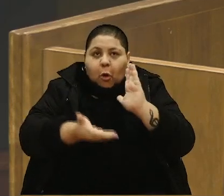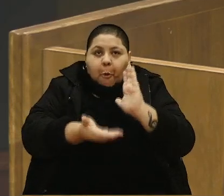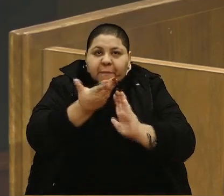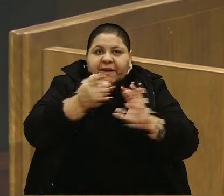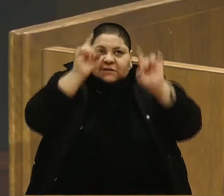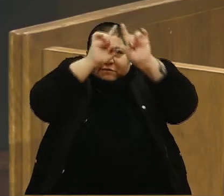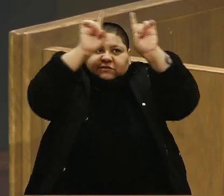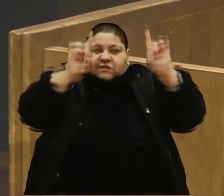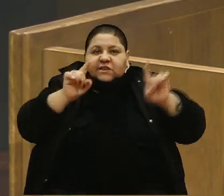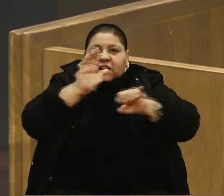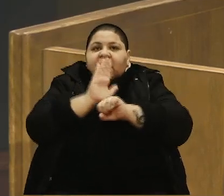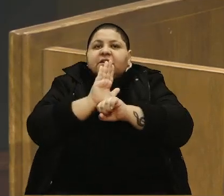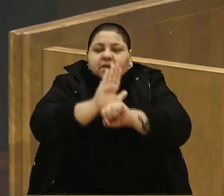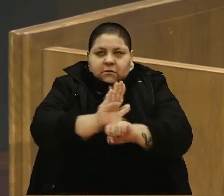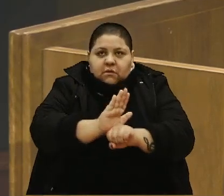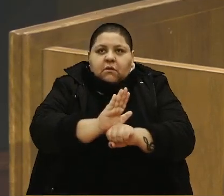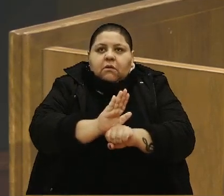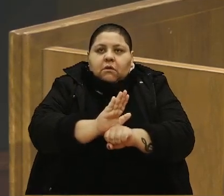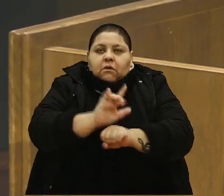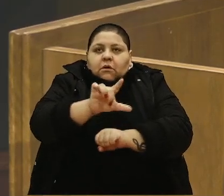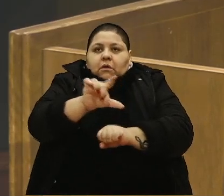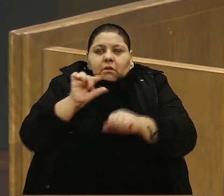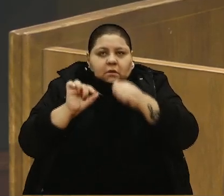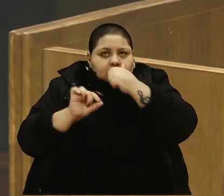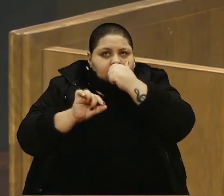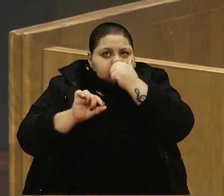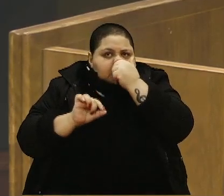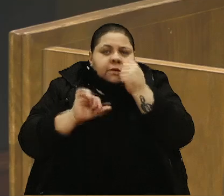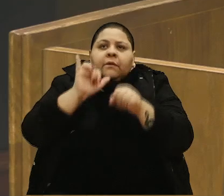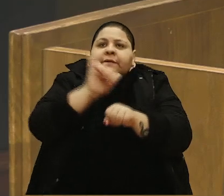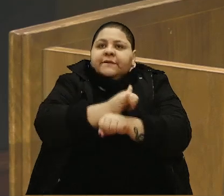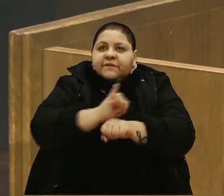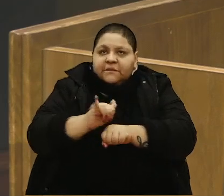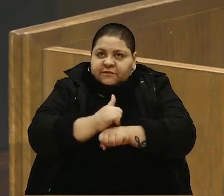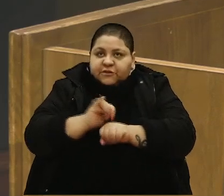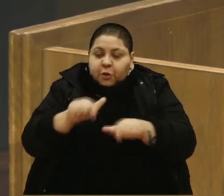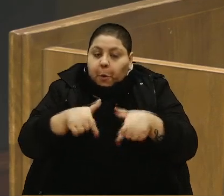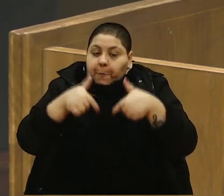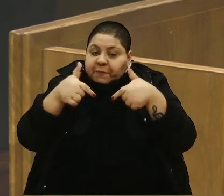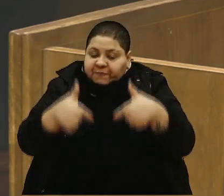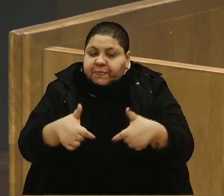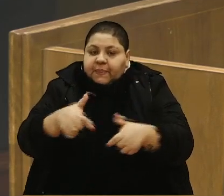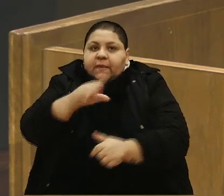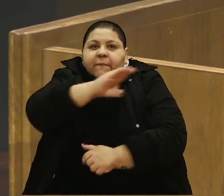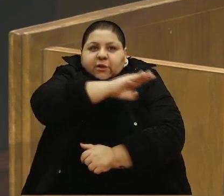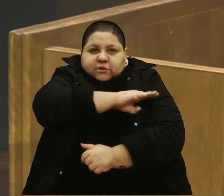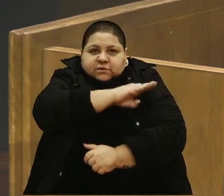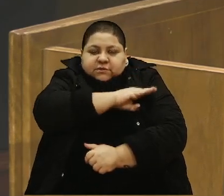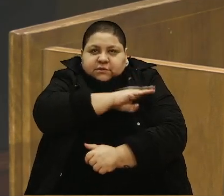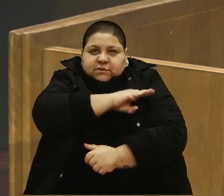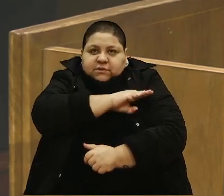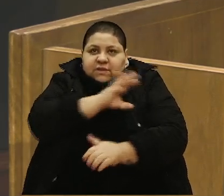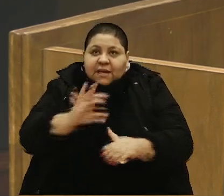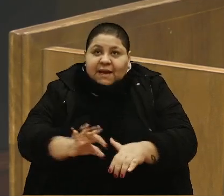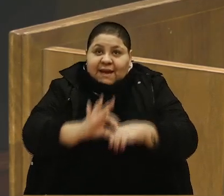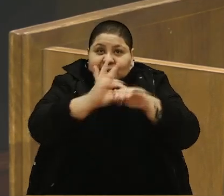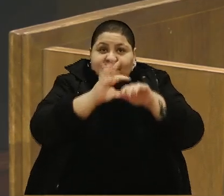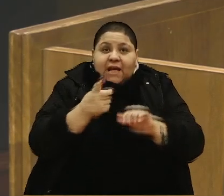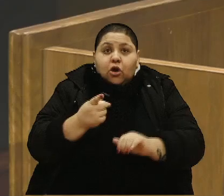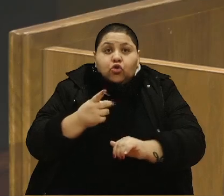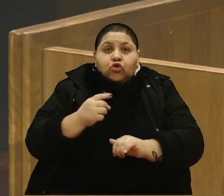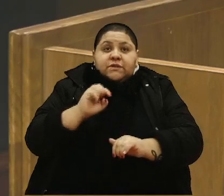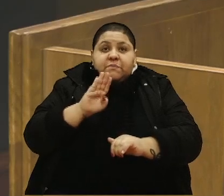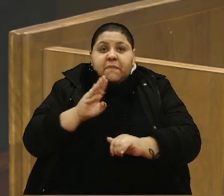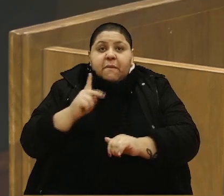acabou ajudando o Tenente Cristiano. As decisões estratégicas tomadas pelo Tenente Coronel Fernandes à frente do 12 BPM, que vem fazendo um excelente